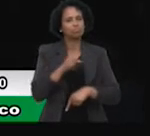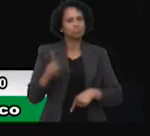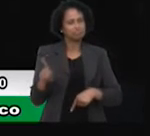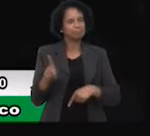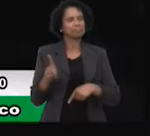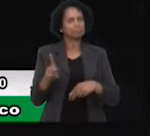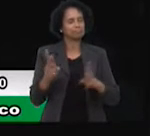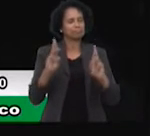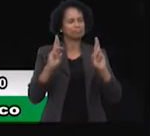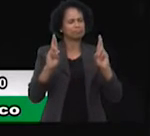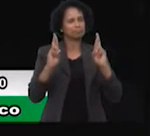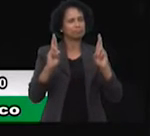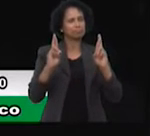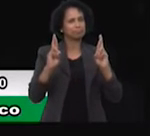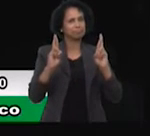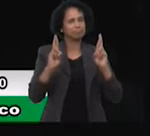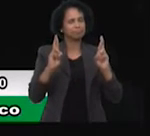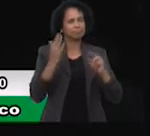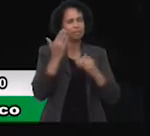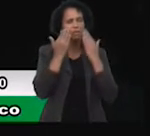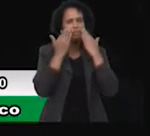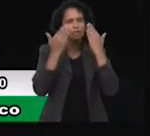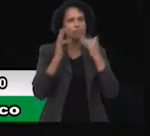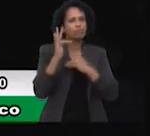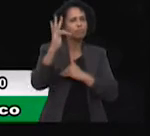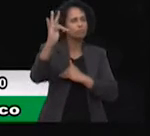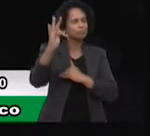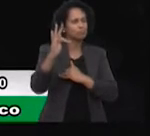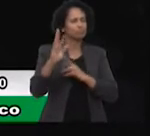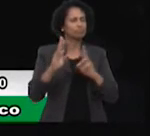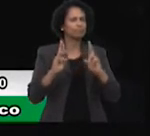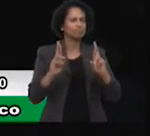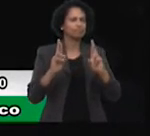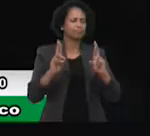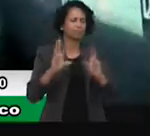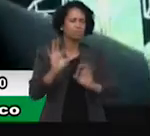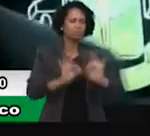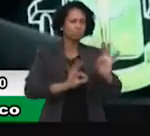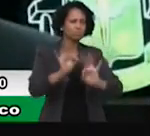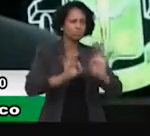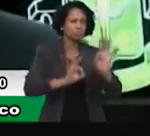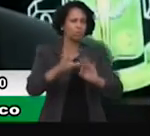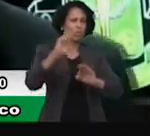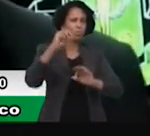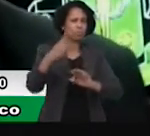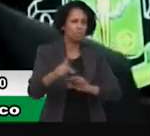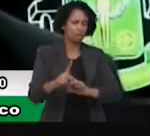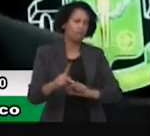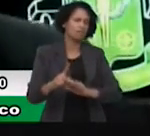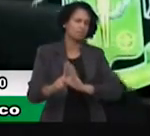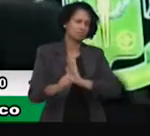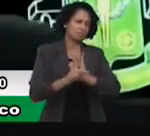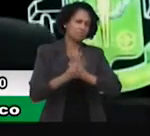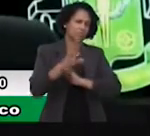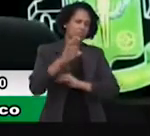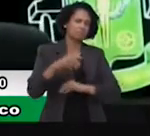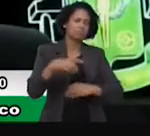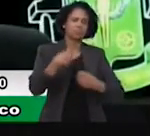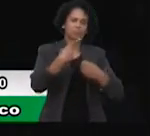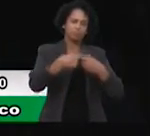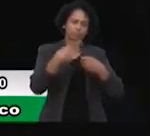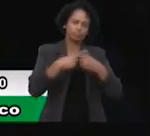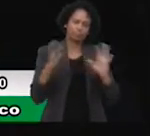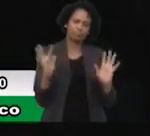vai olhar para o futuro, ver aquilo que a gente tem pela frente para construir. A cidade de Osasco é uma cidade muito boa para